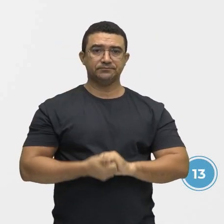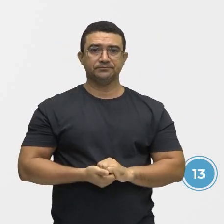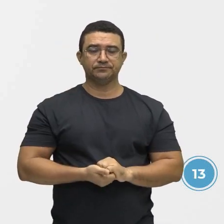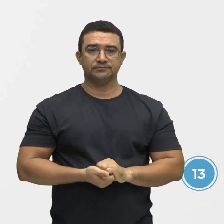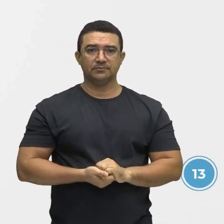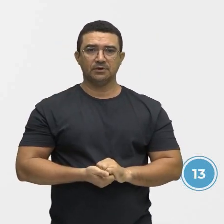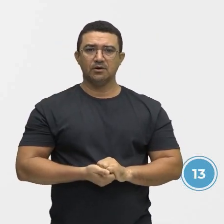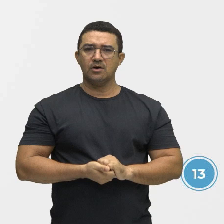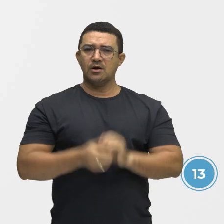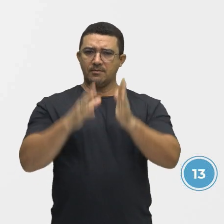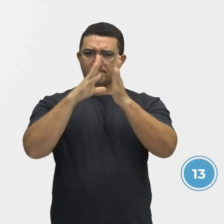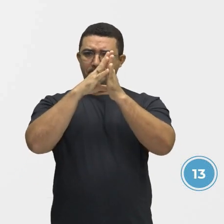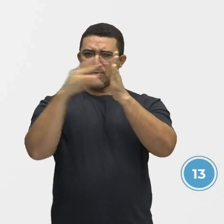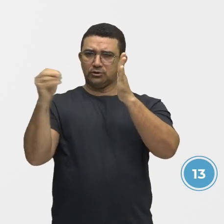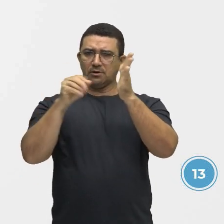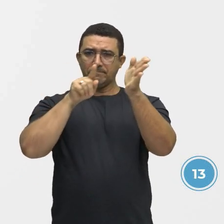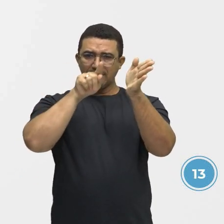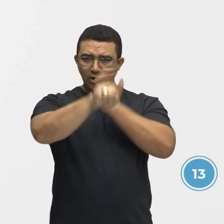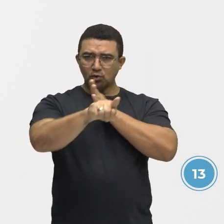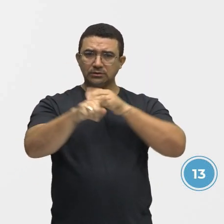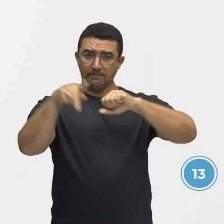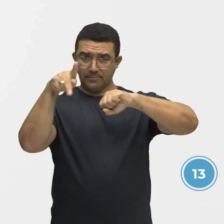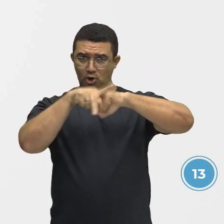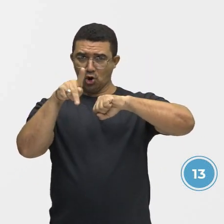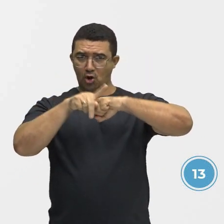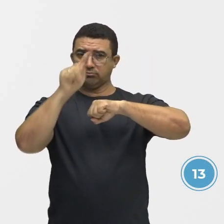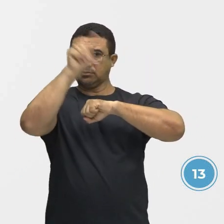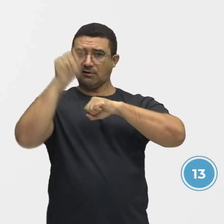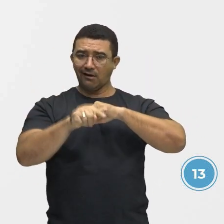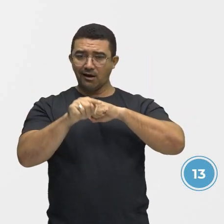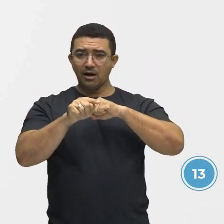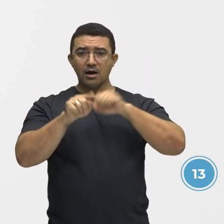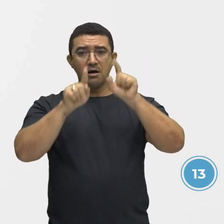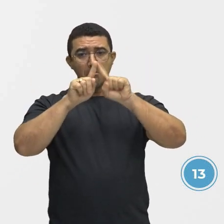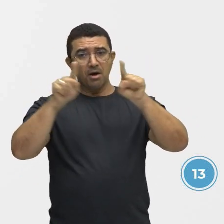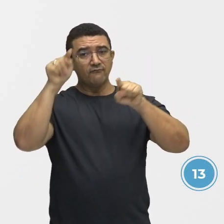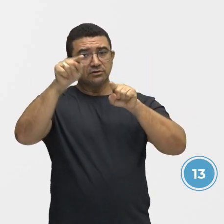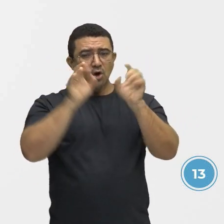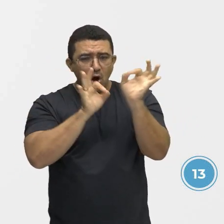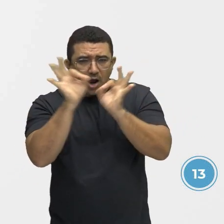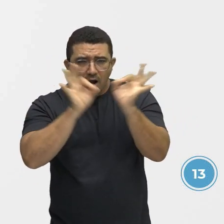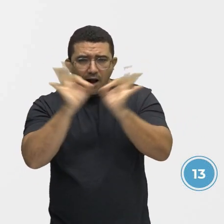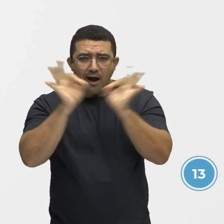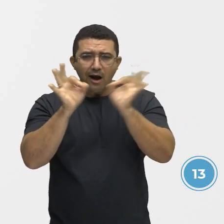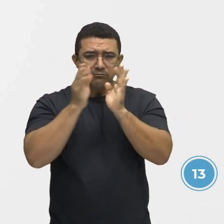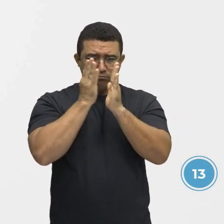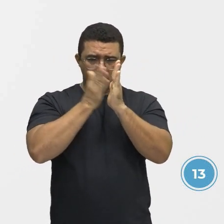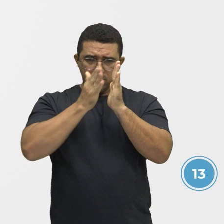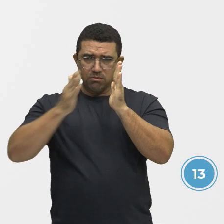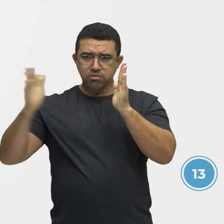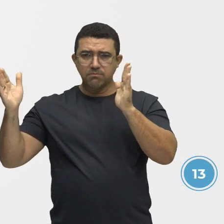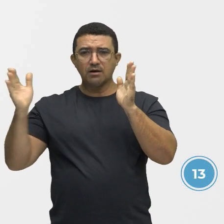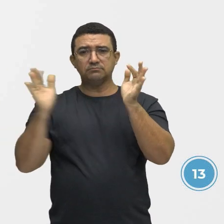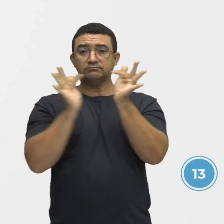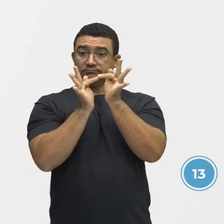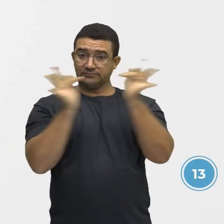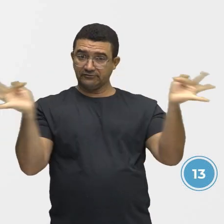com pronomes interrogativos e organize as orações. Já tá a dica ali para vocês a ordem, ó. Double weight